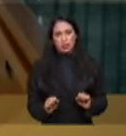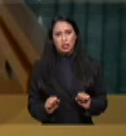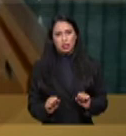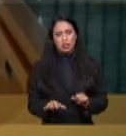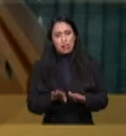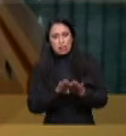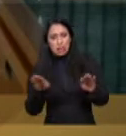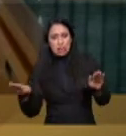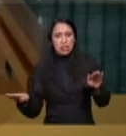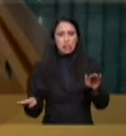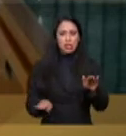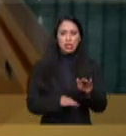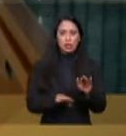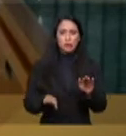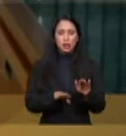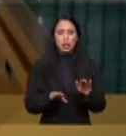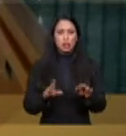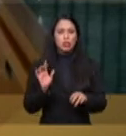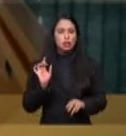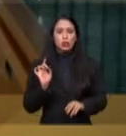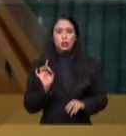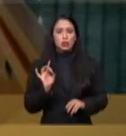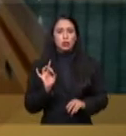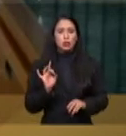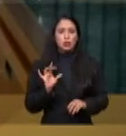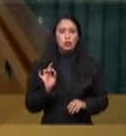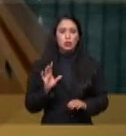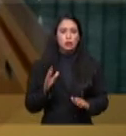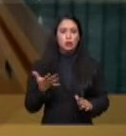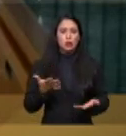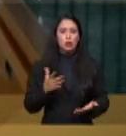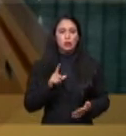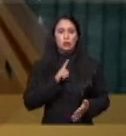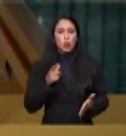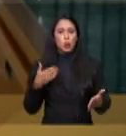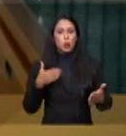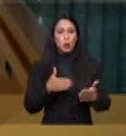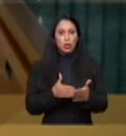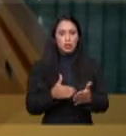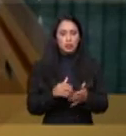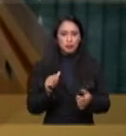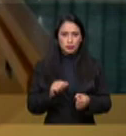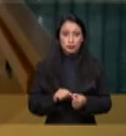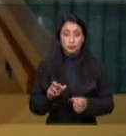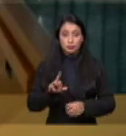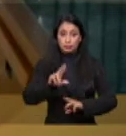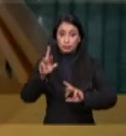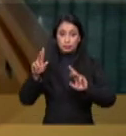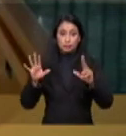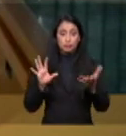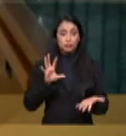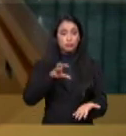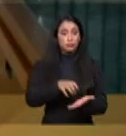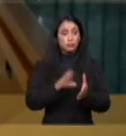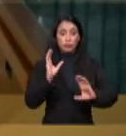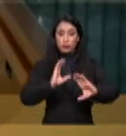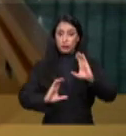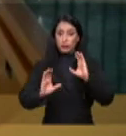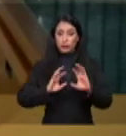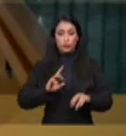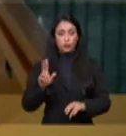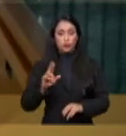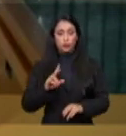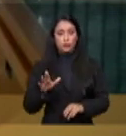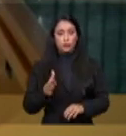sendo desequilibrado pela só restrição imposta e que diferencia um dos órgãos de comunicação e não